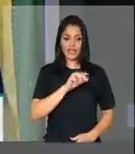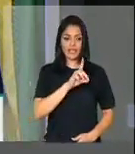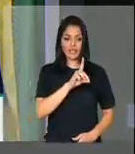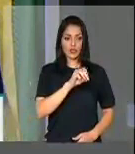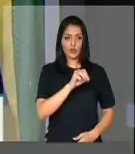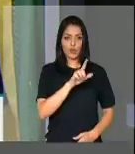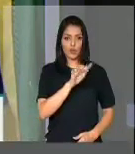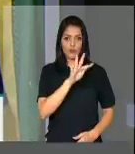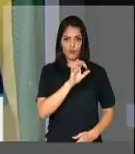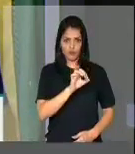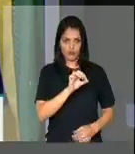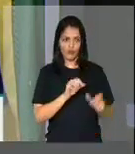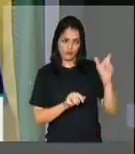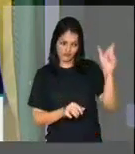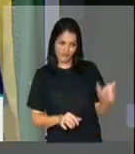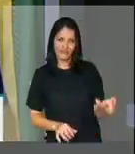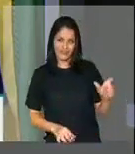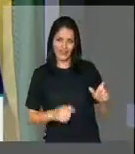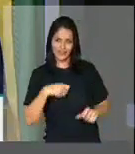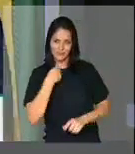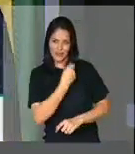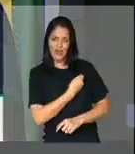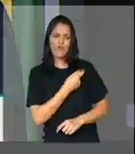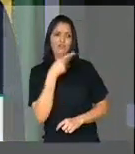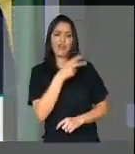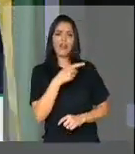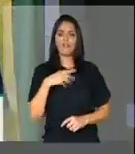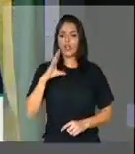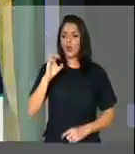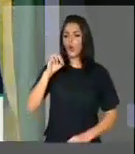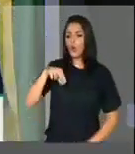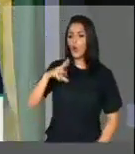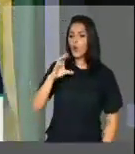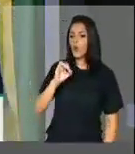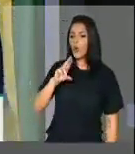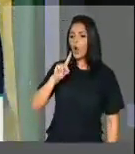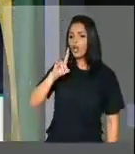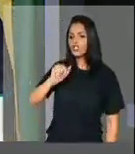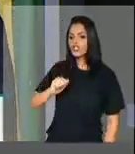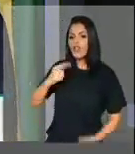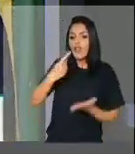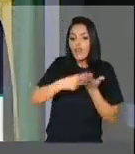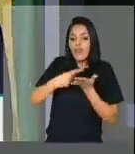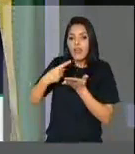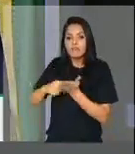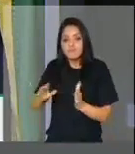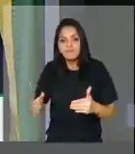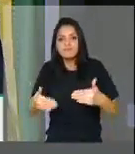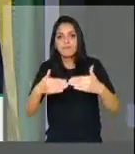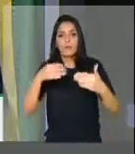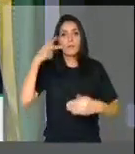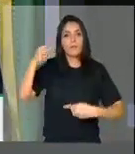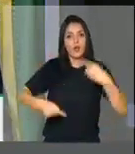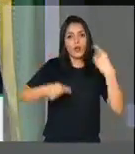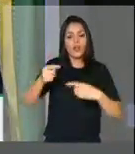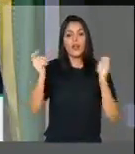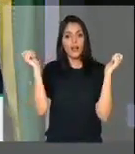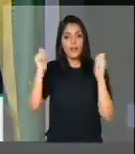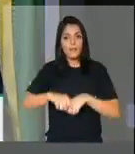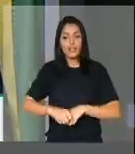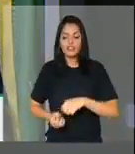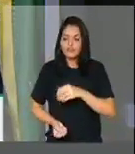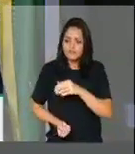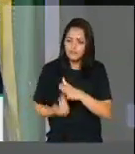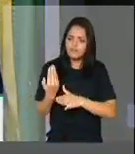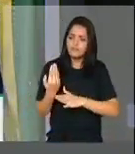também dizia que a concórdia política é capaz de fazer crescer, de fazer florescer as menores